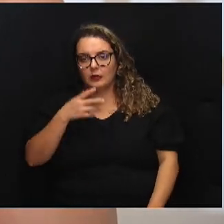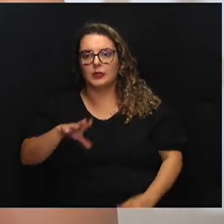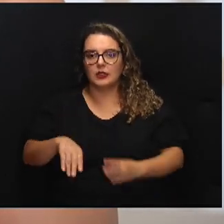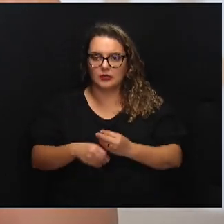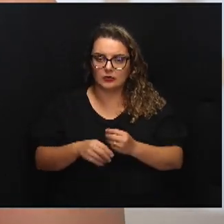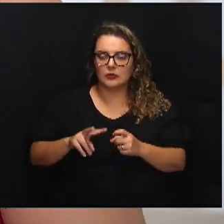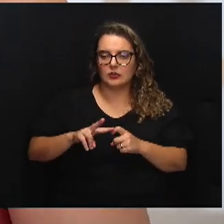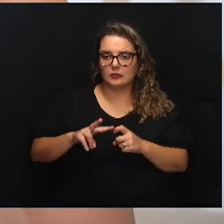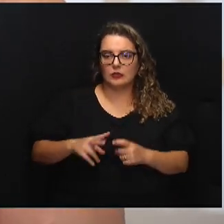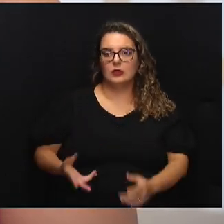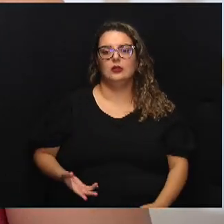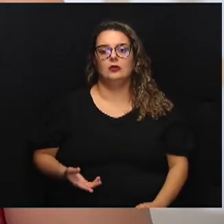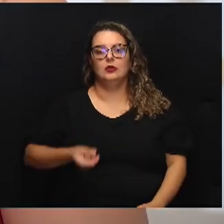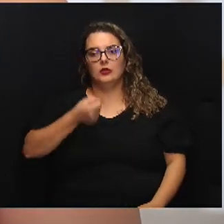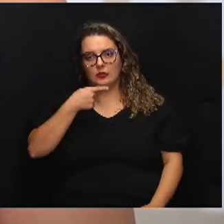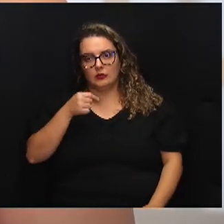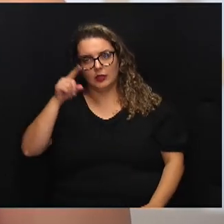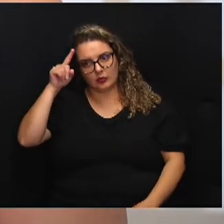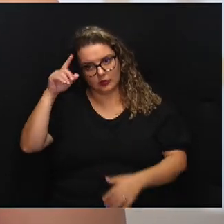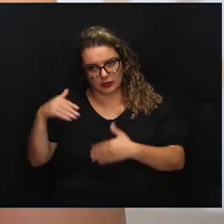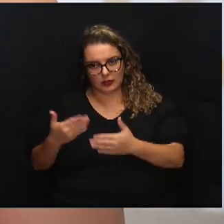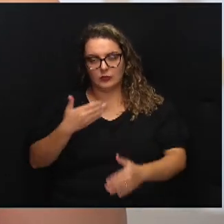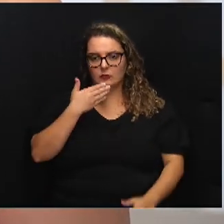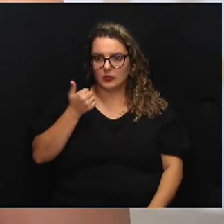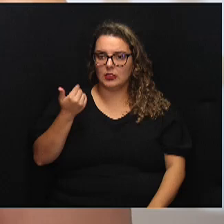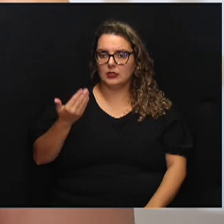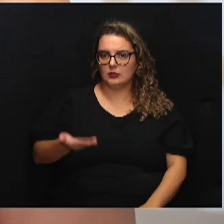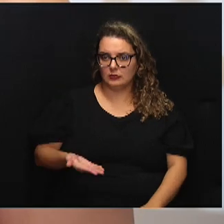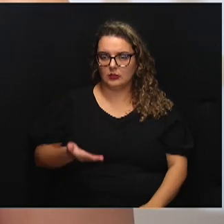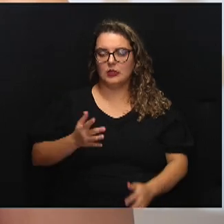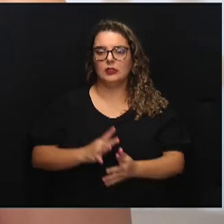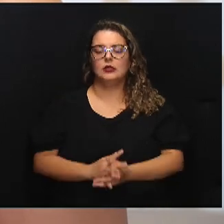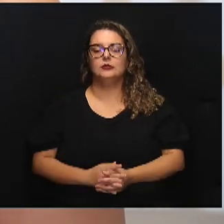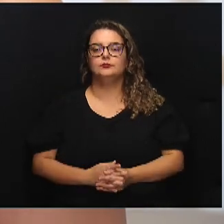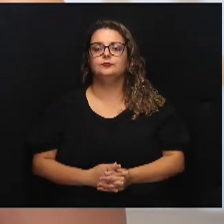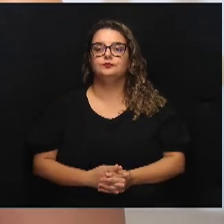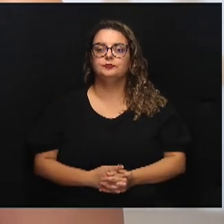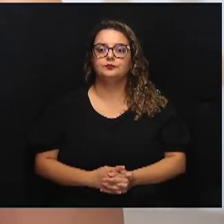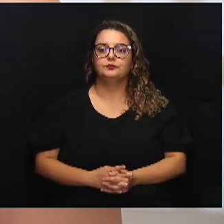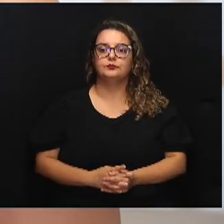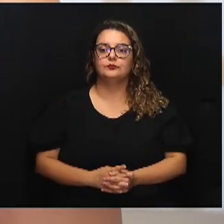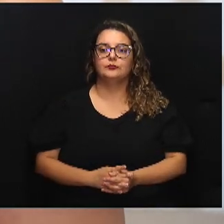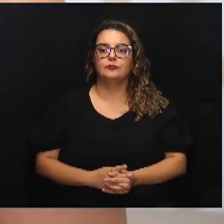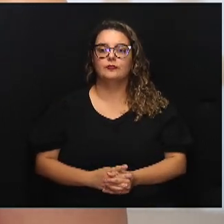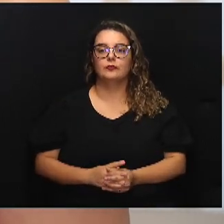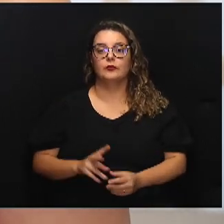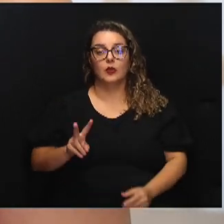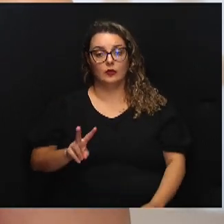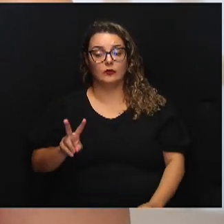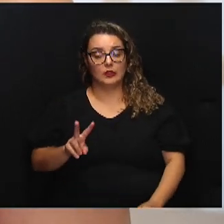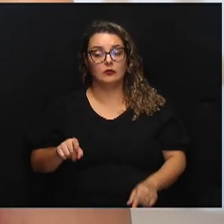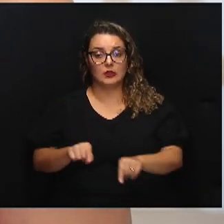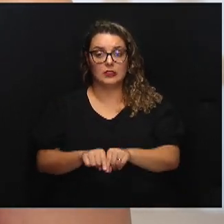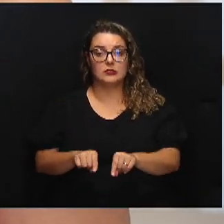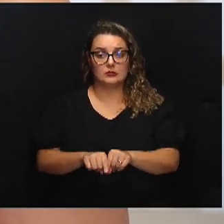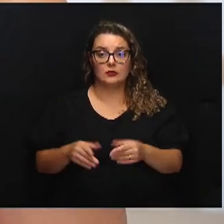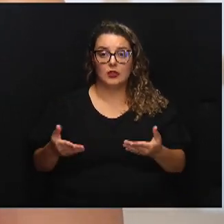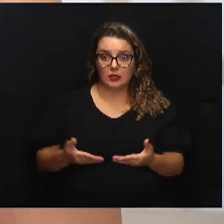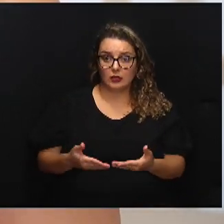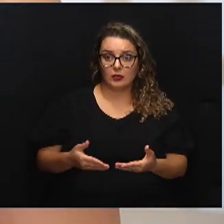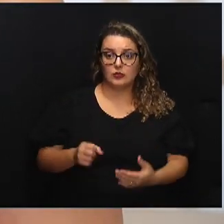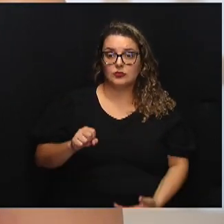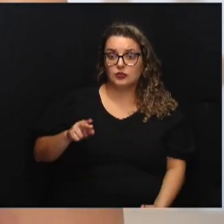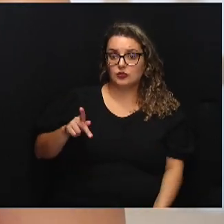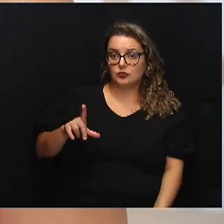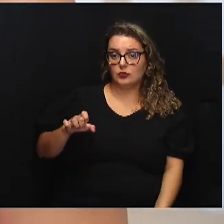dar um cotidiano melhor para ele, né. A gente vai entrar com vitaminas também agora, né, com